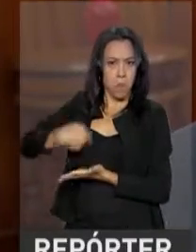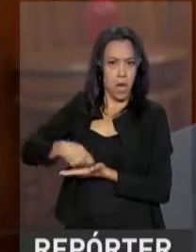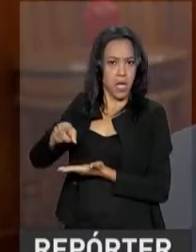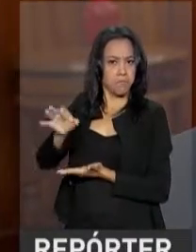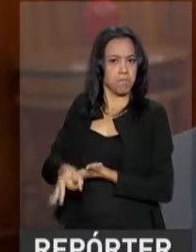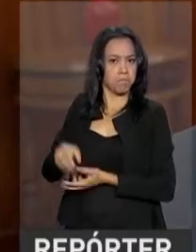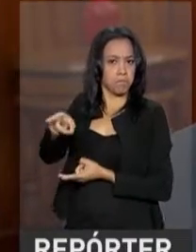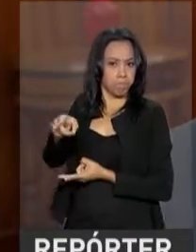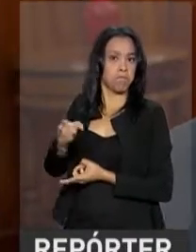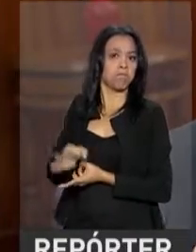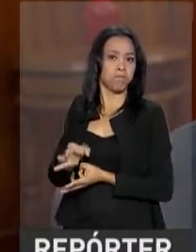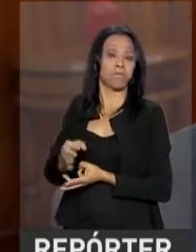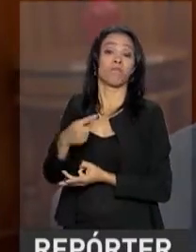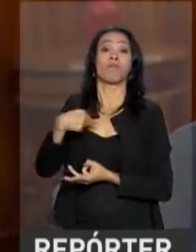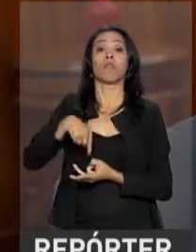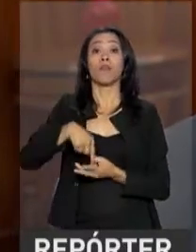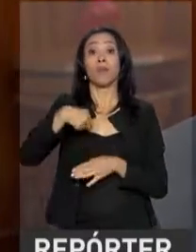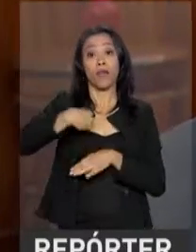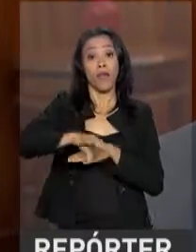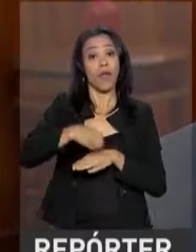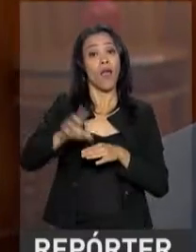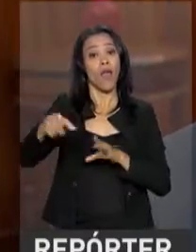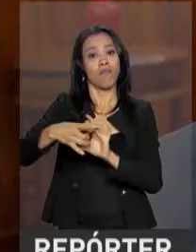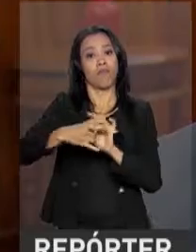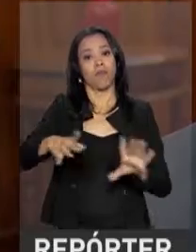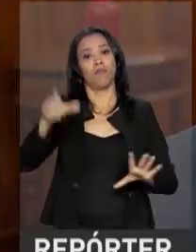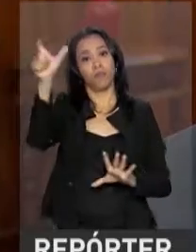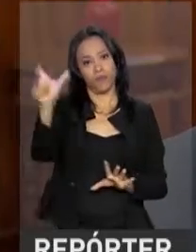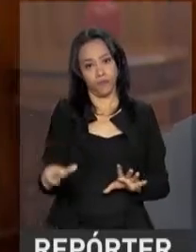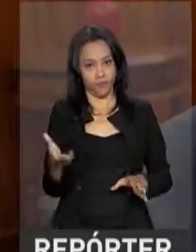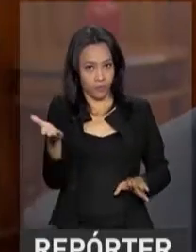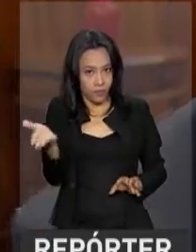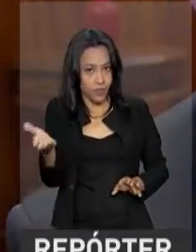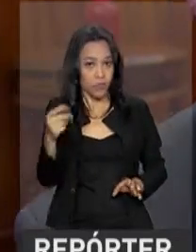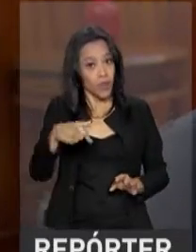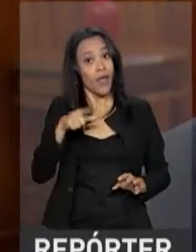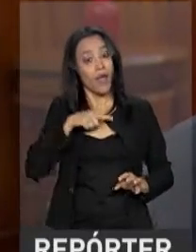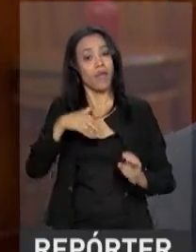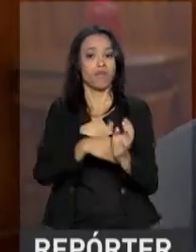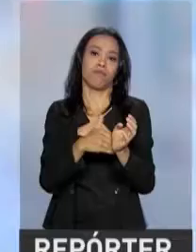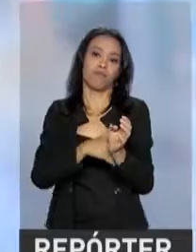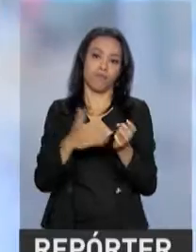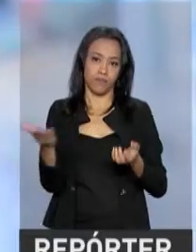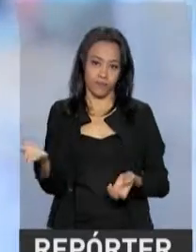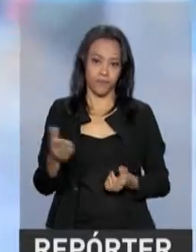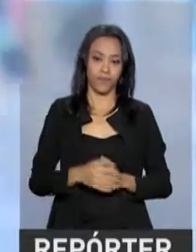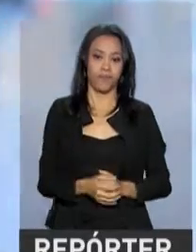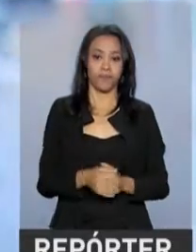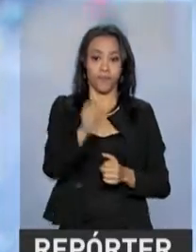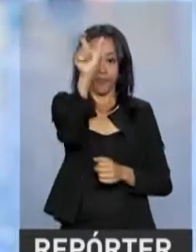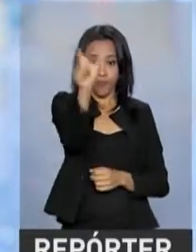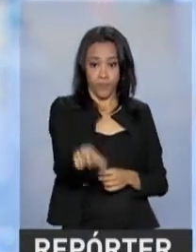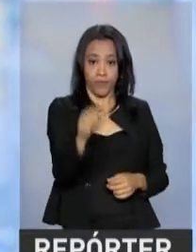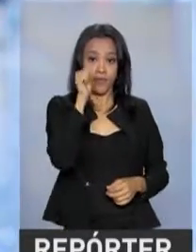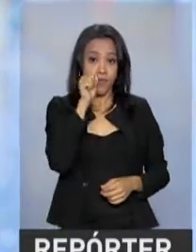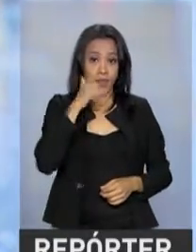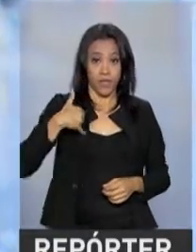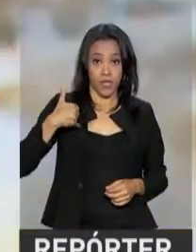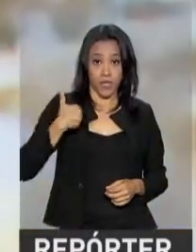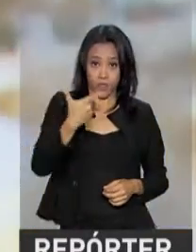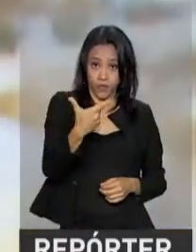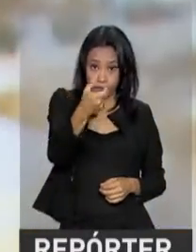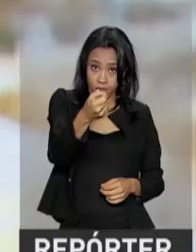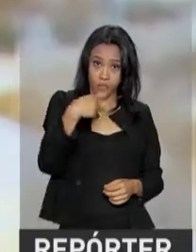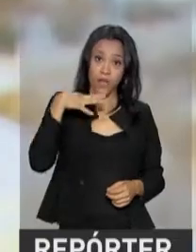dando mais proteção às informações e à privacidade do consumidor que são as informações detalhadas e já barry de 20 anos acha